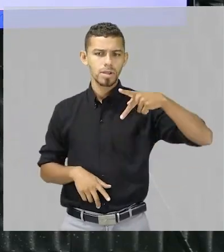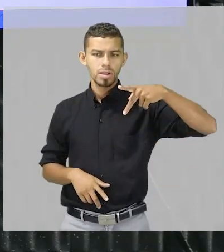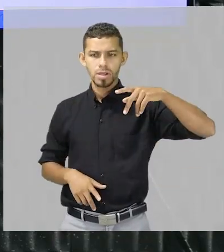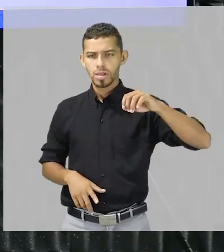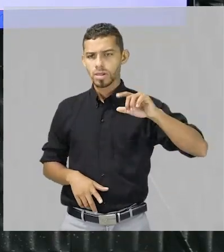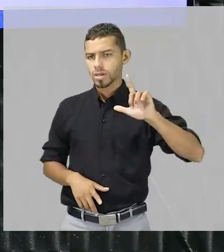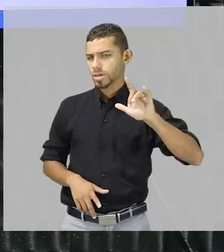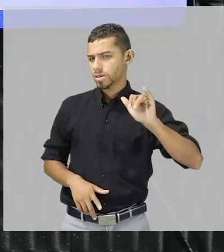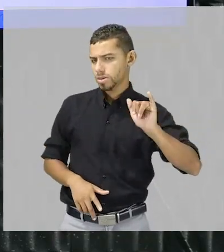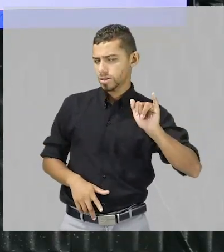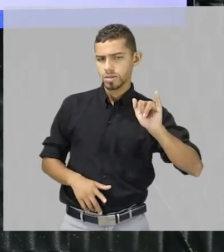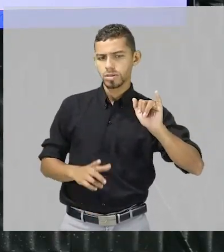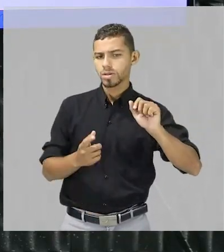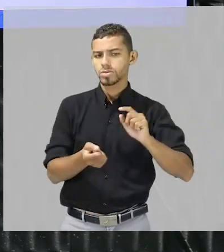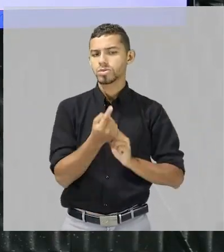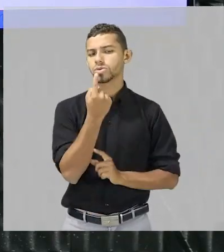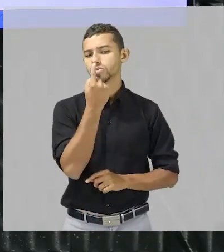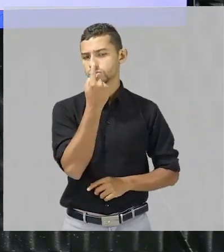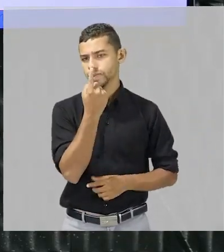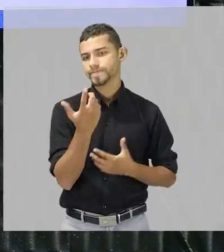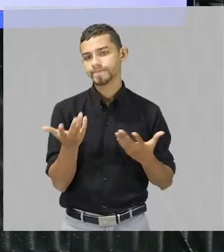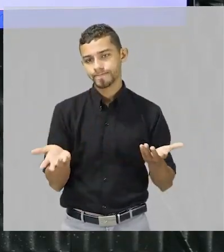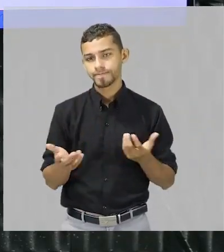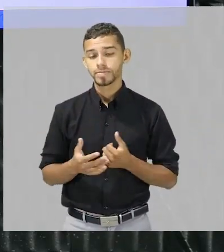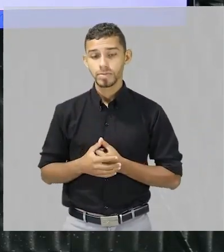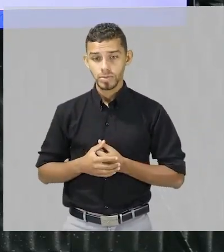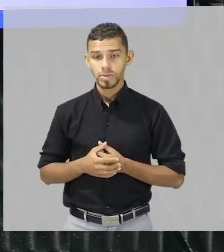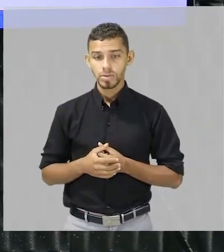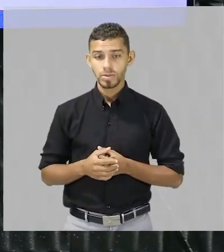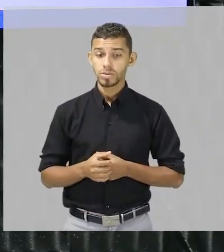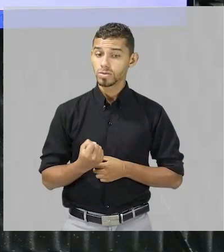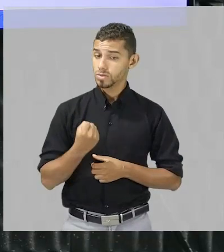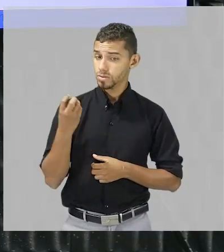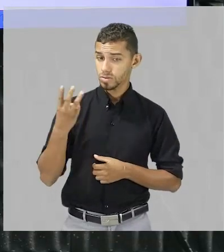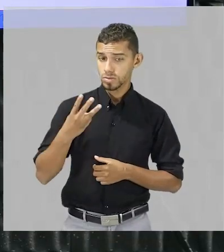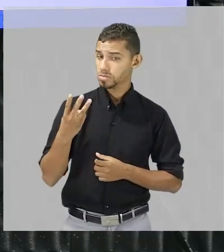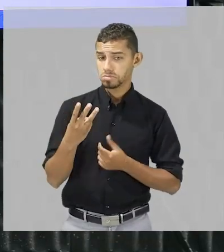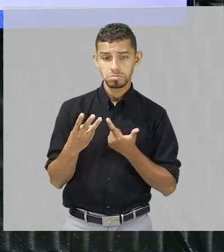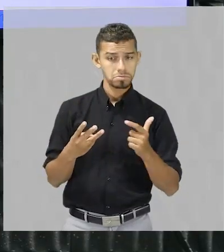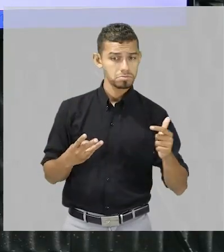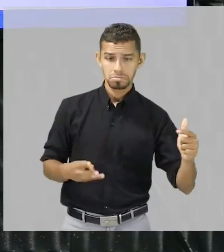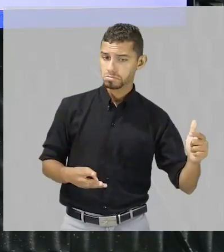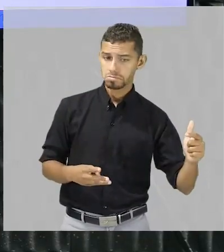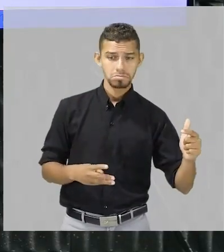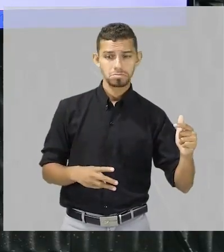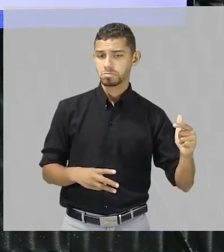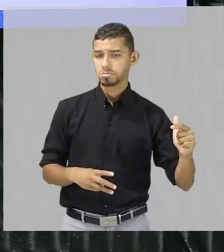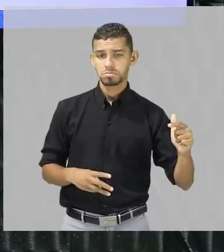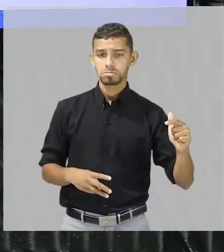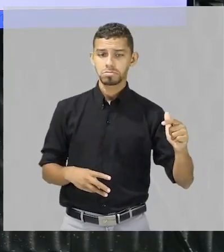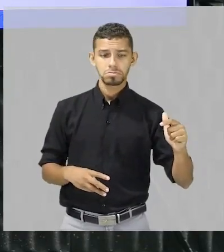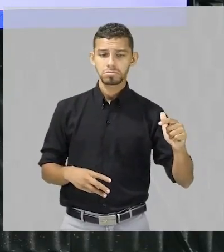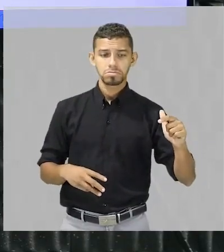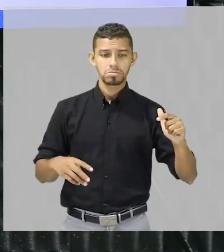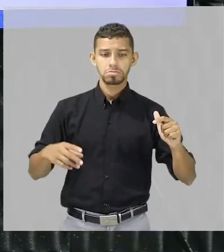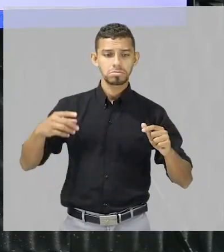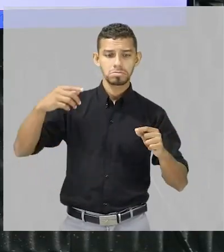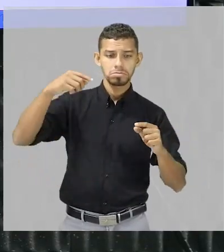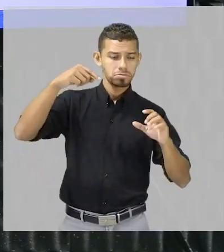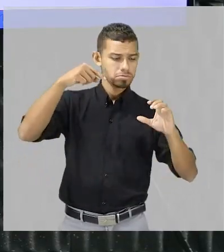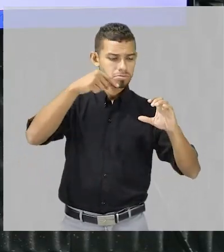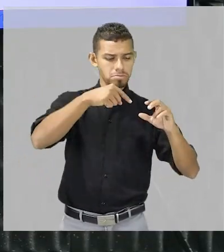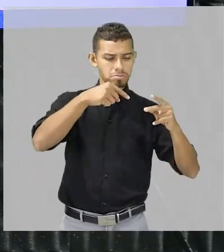poliinsaturado, só tem uma insaturação. O composto 3, nem insaturação ele